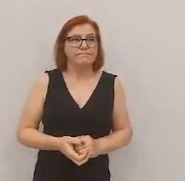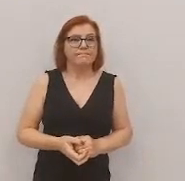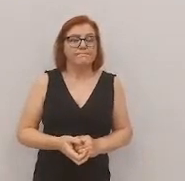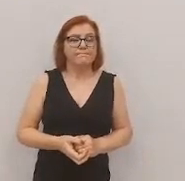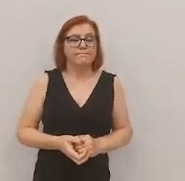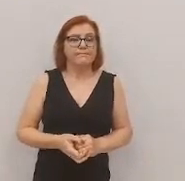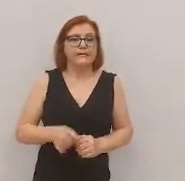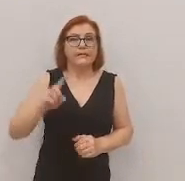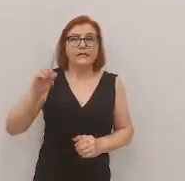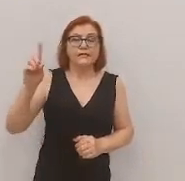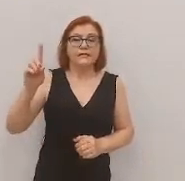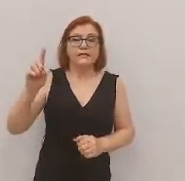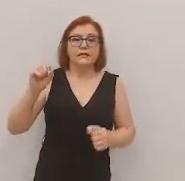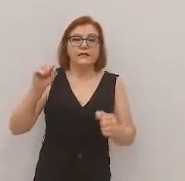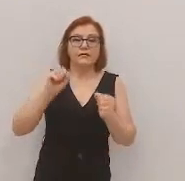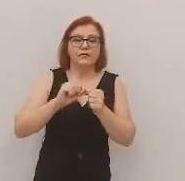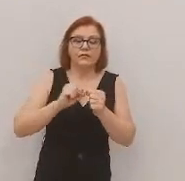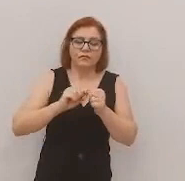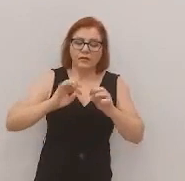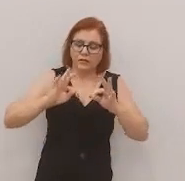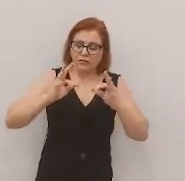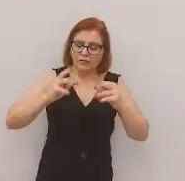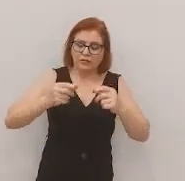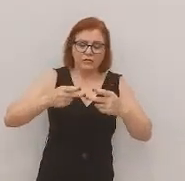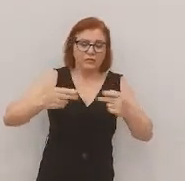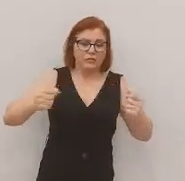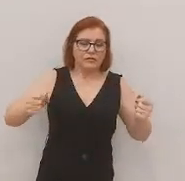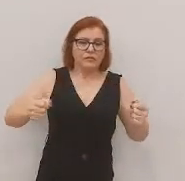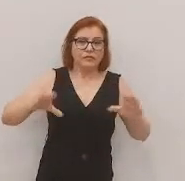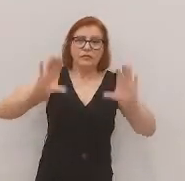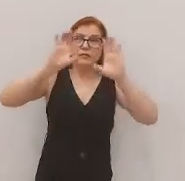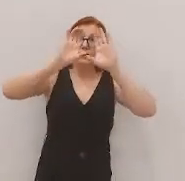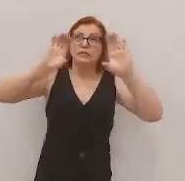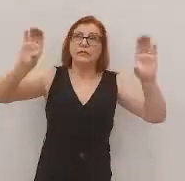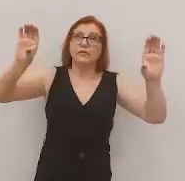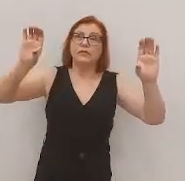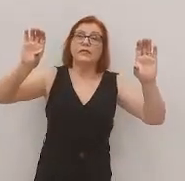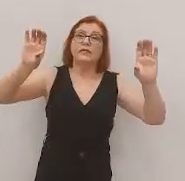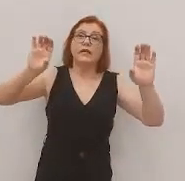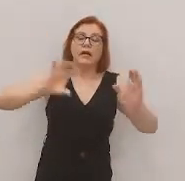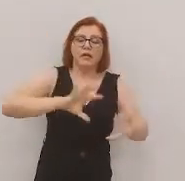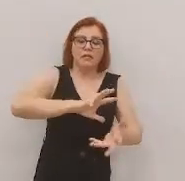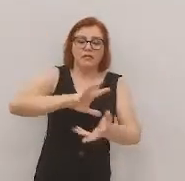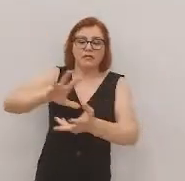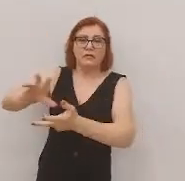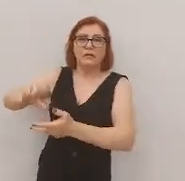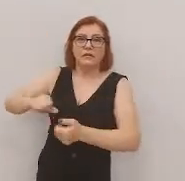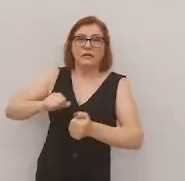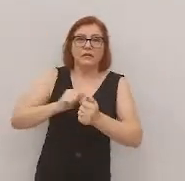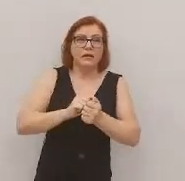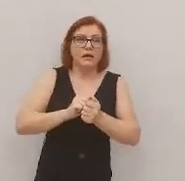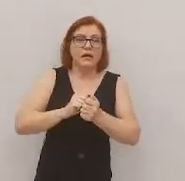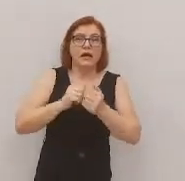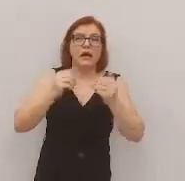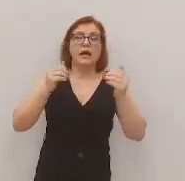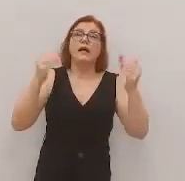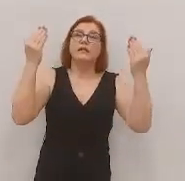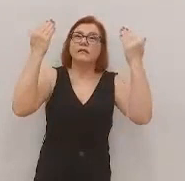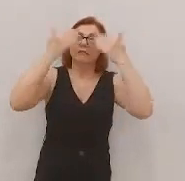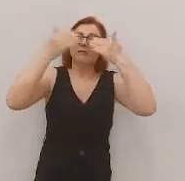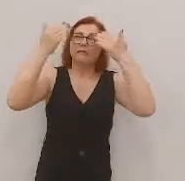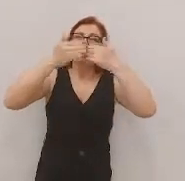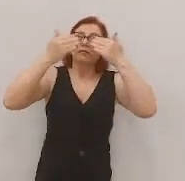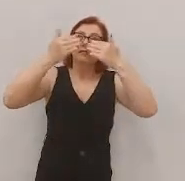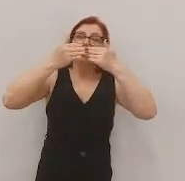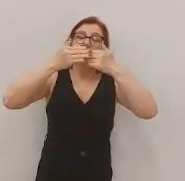criadas todas as coisas, nos céus e sobre a terra, as visíveis e as invisíveis,